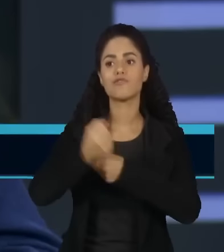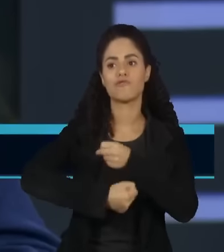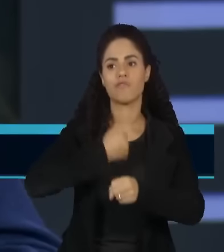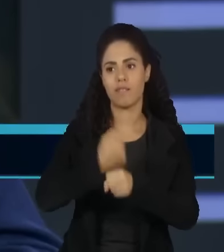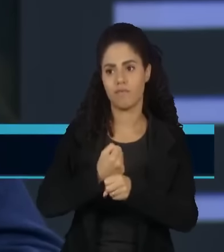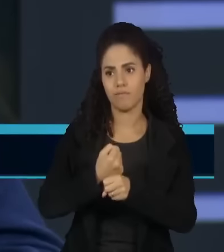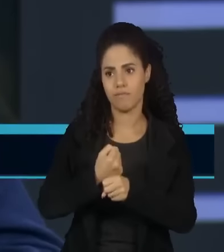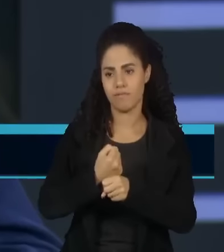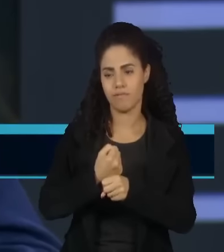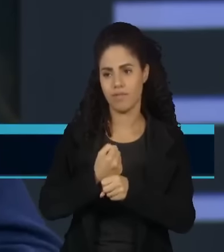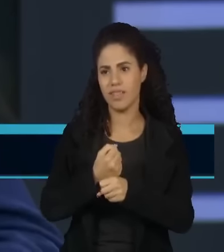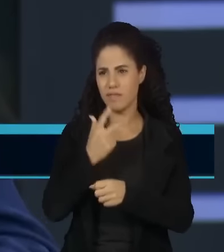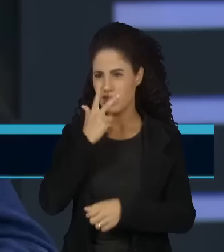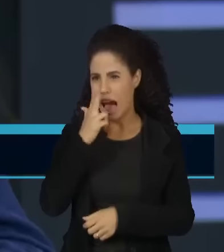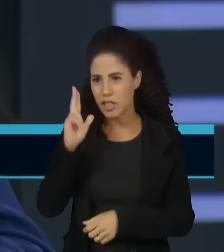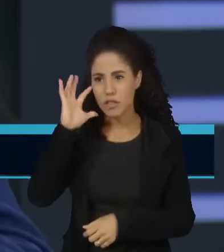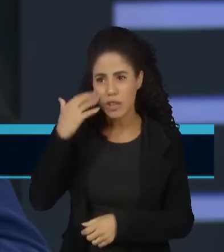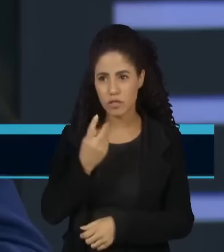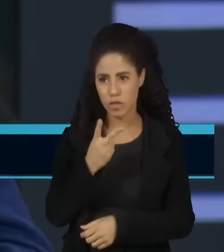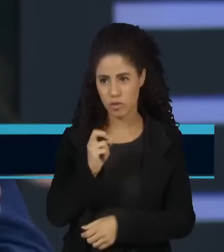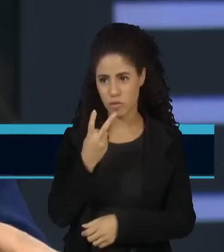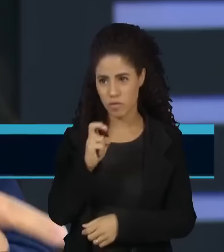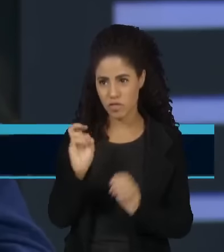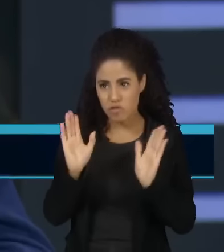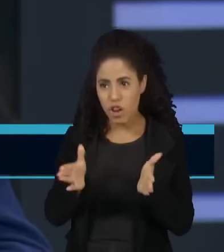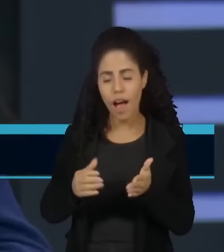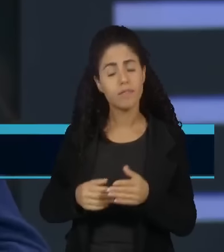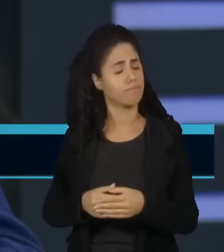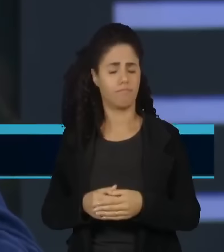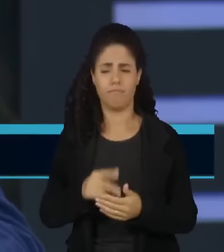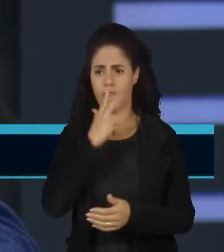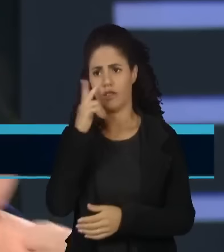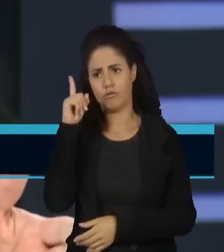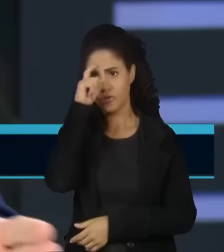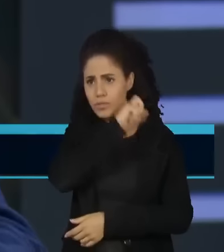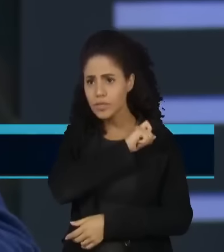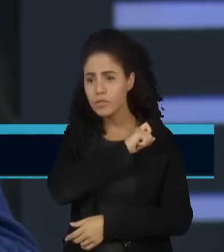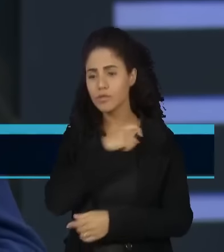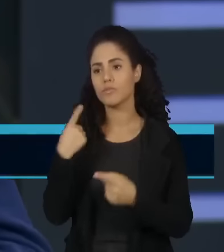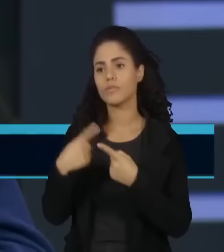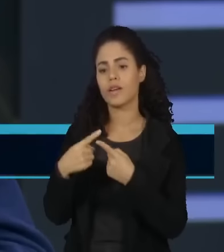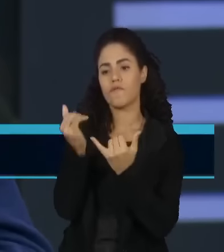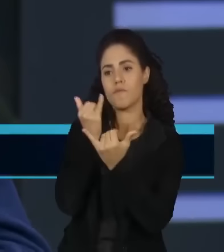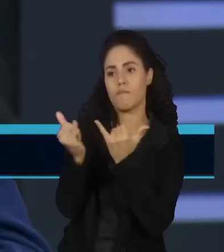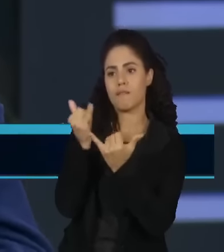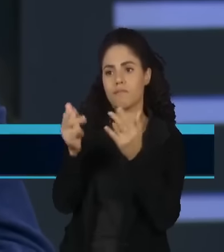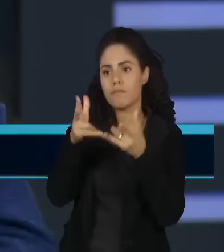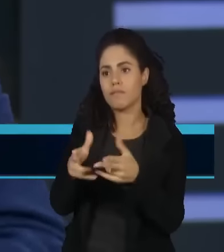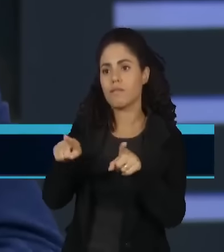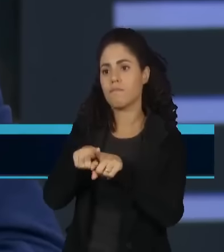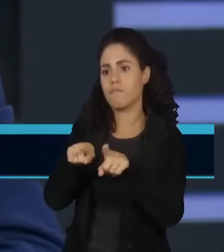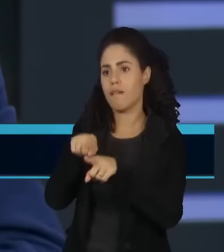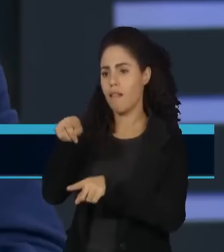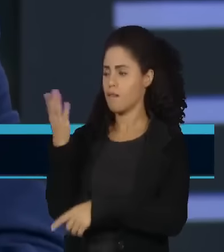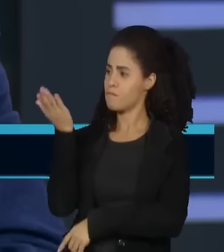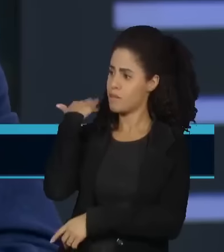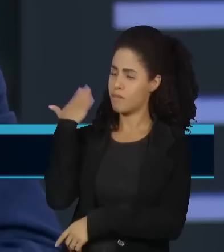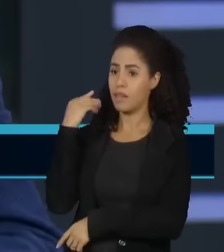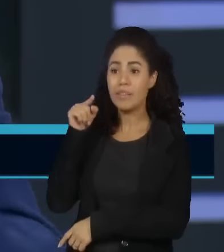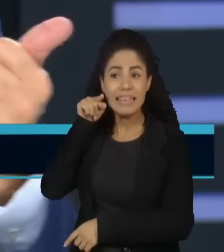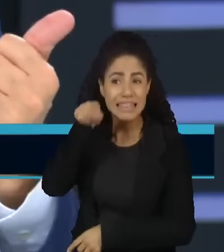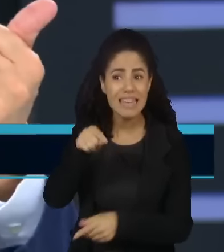2025, eu acho muito difícil que isso ocorra, tendo em vista que um exemplo mais ou menos semelhante foi o processo do Mensalão. E esse é muito mais